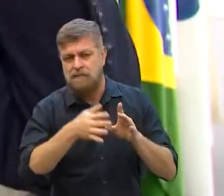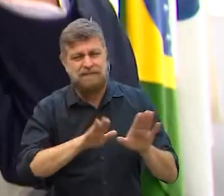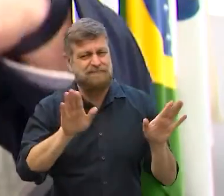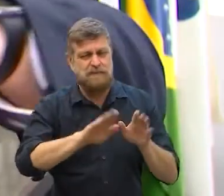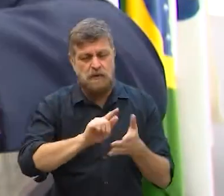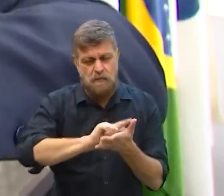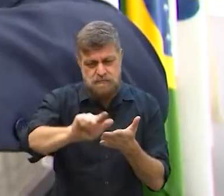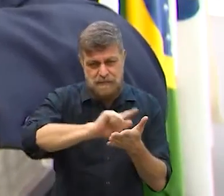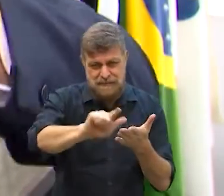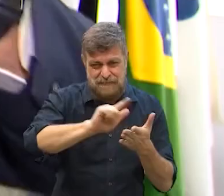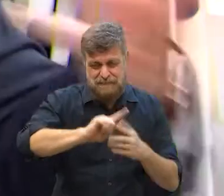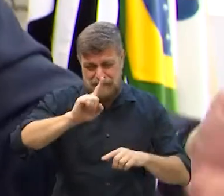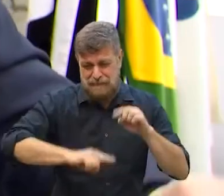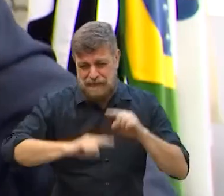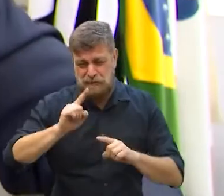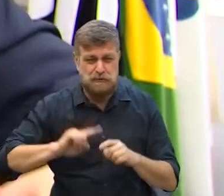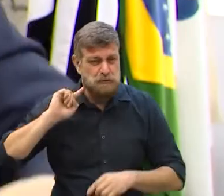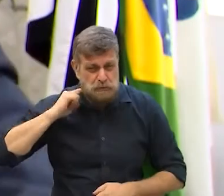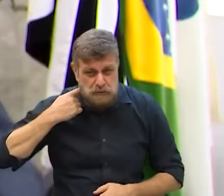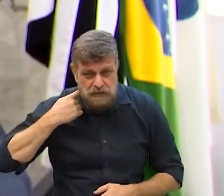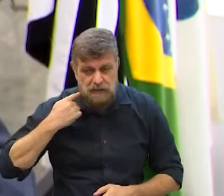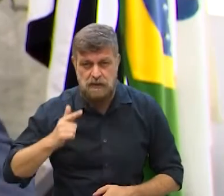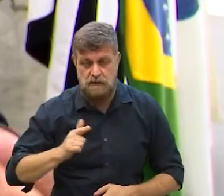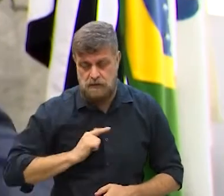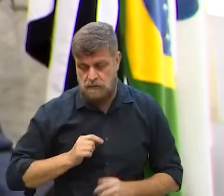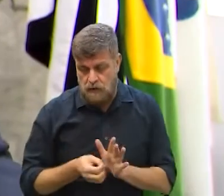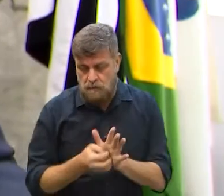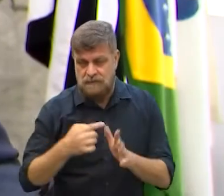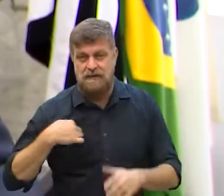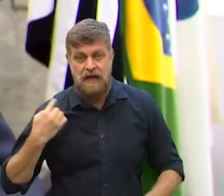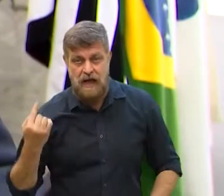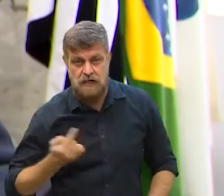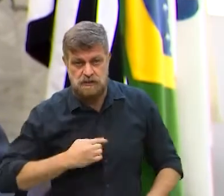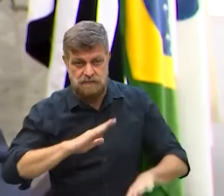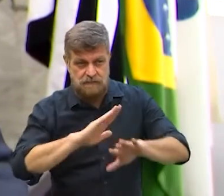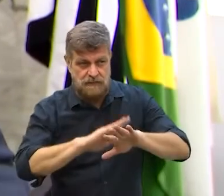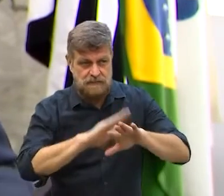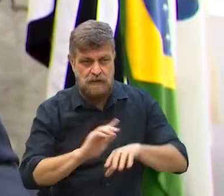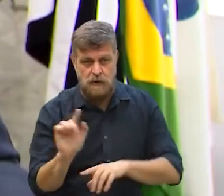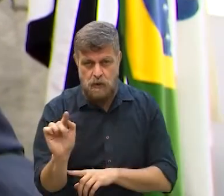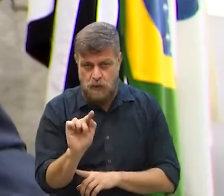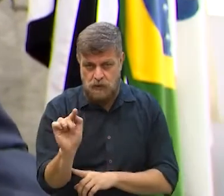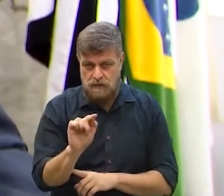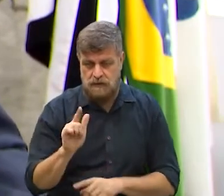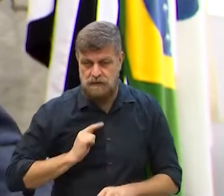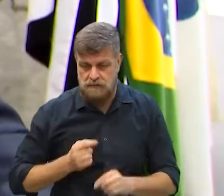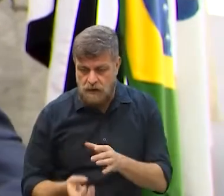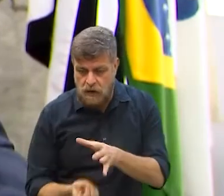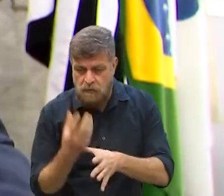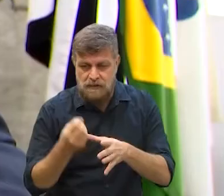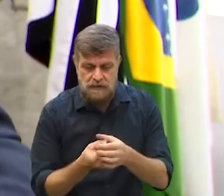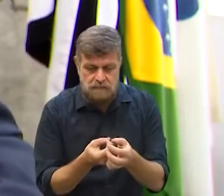entulhos, cheio de bagunça, e muitas vezes nós poderíamos realmente fazer com que